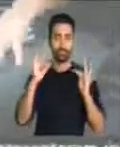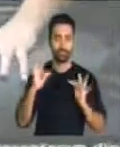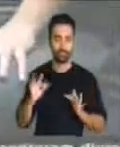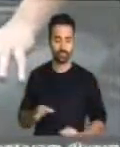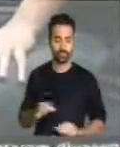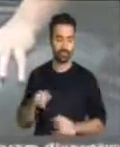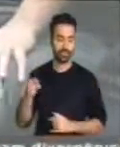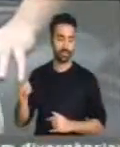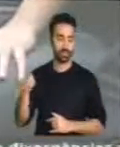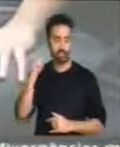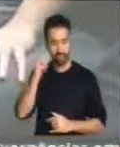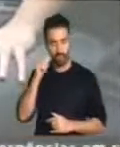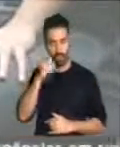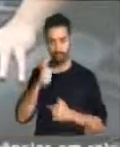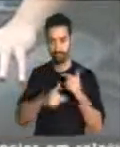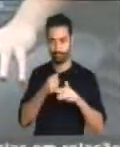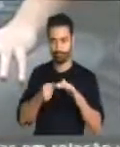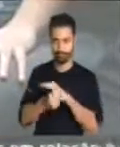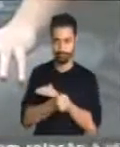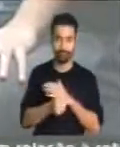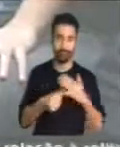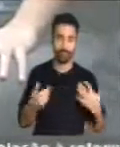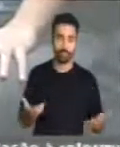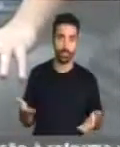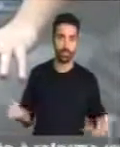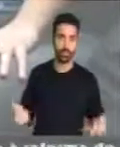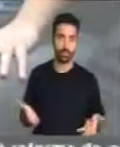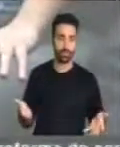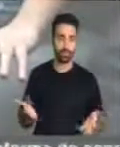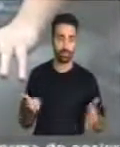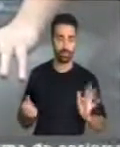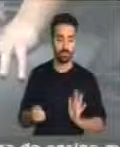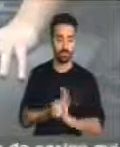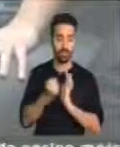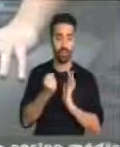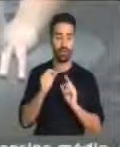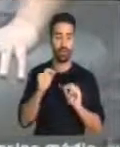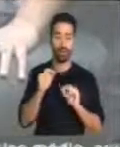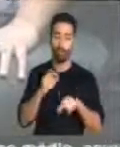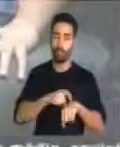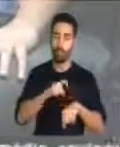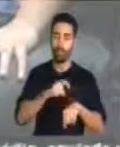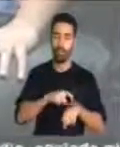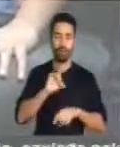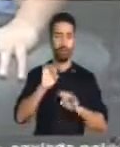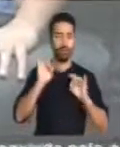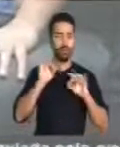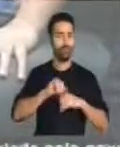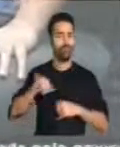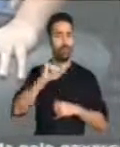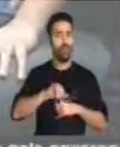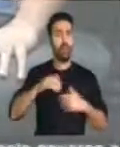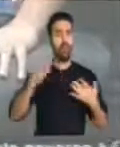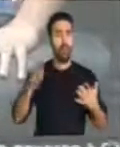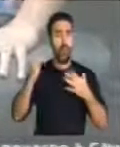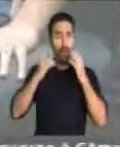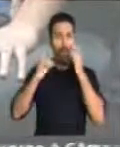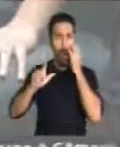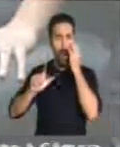nesse quadro. E o dia de hoje marca grandes momentos. E assim, deputada Laura